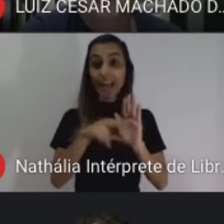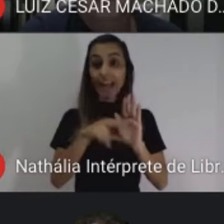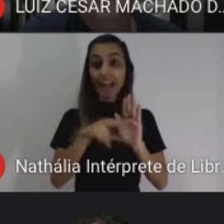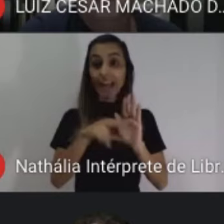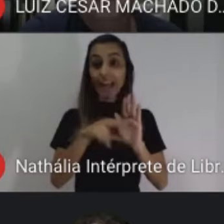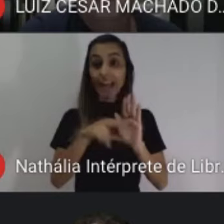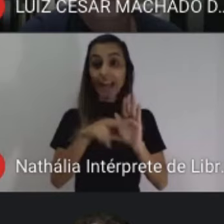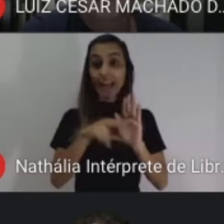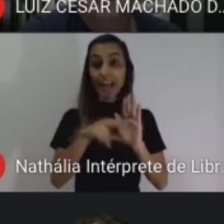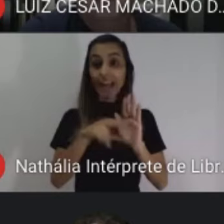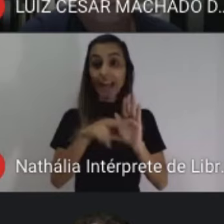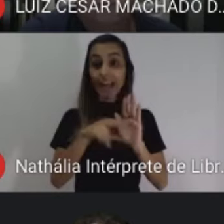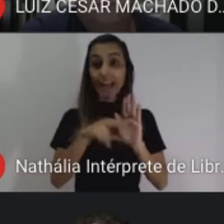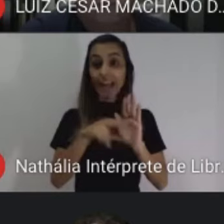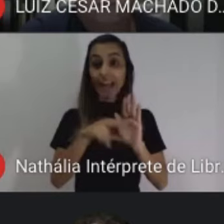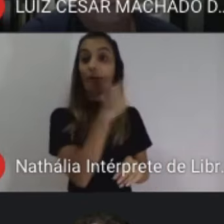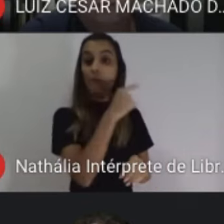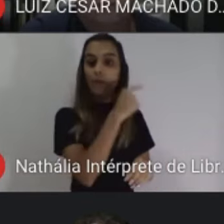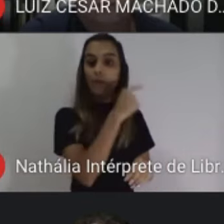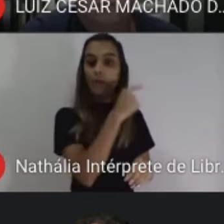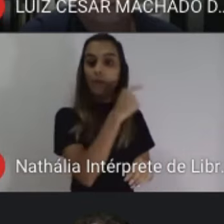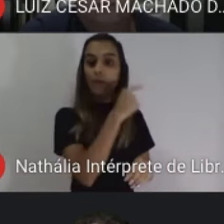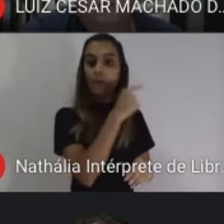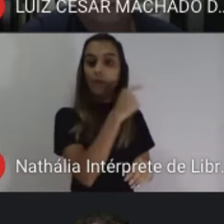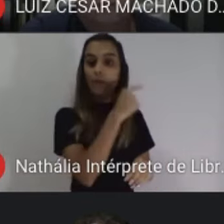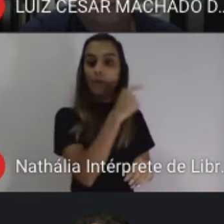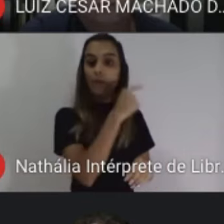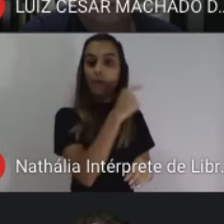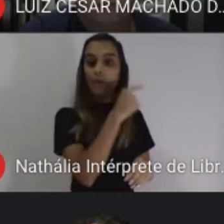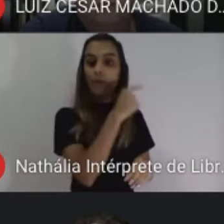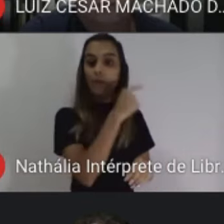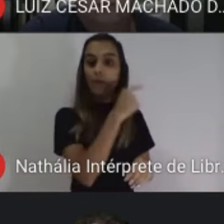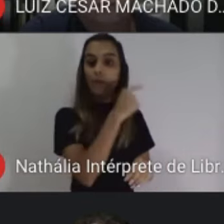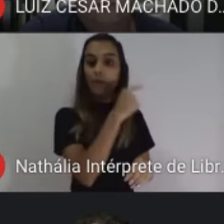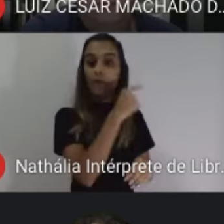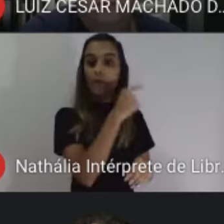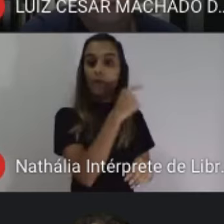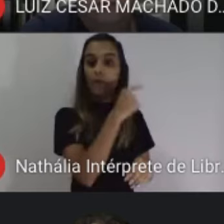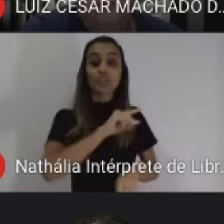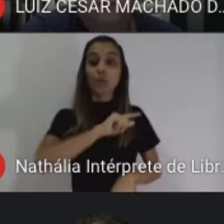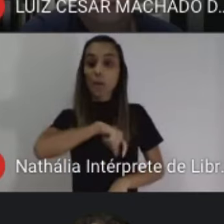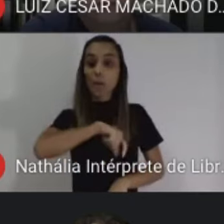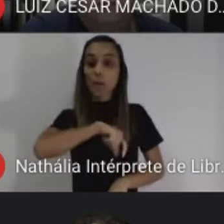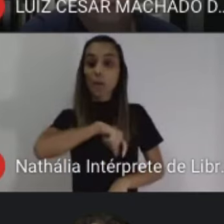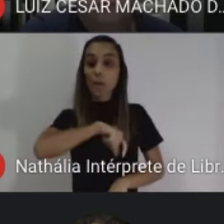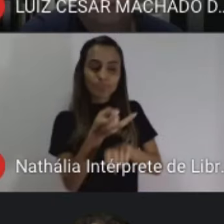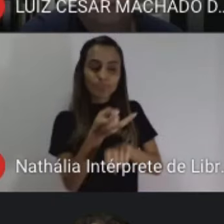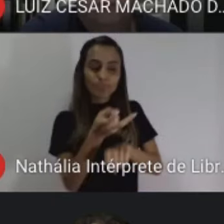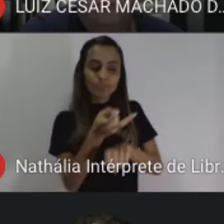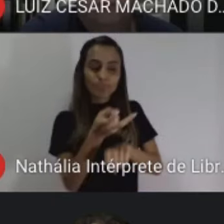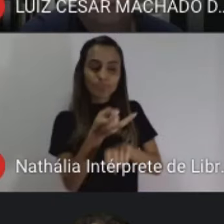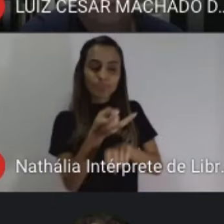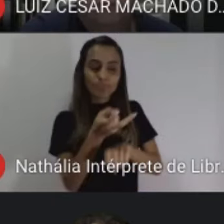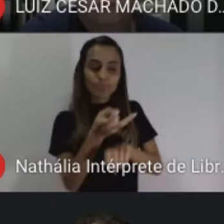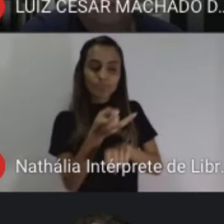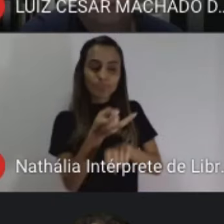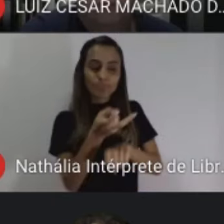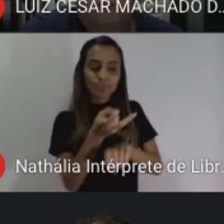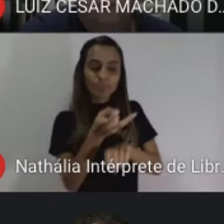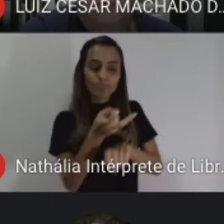a polícia fazendo a fase, a Polícia Federal, no caso, fazendo as investigações. E ali, a questão